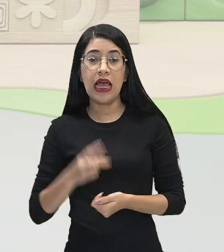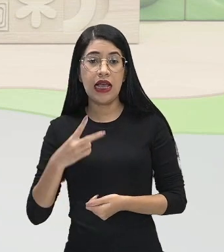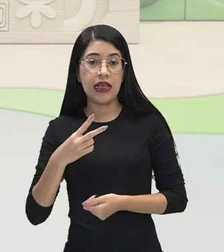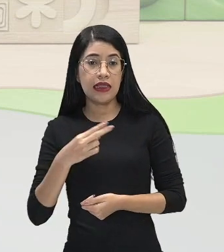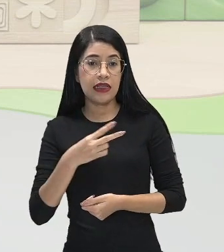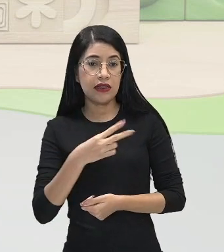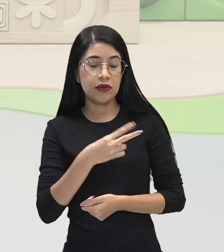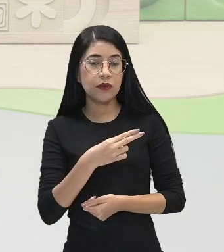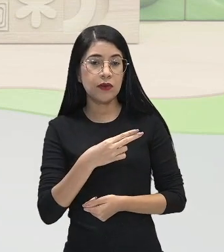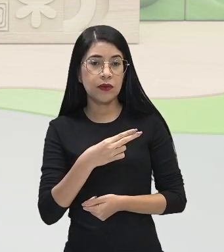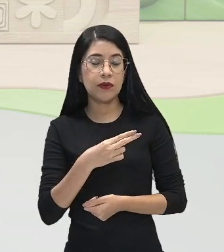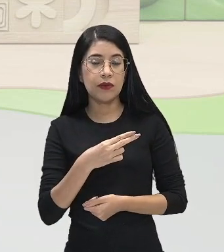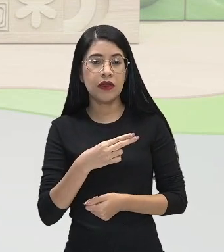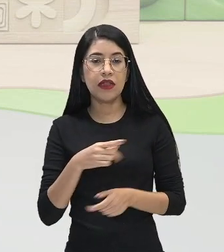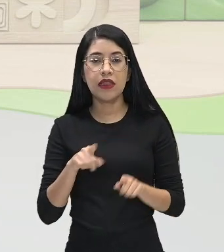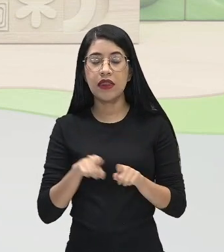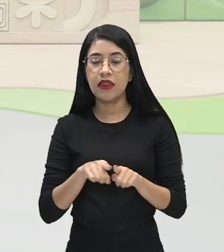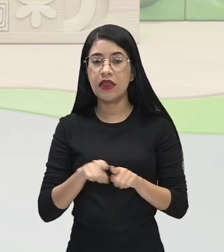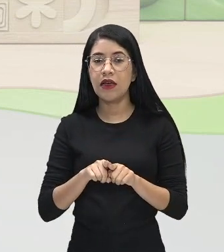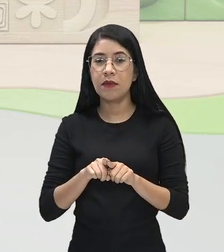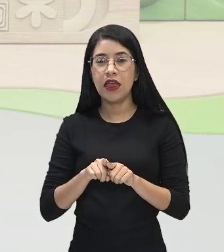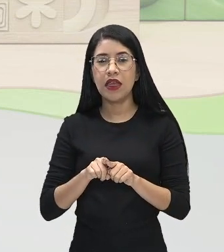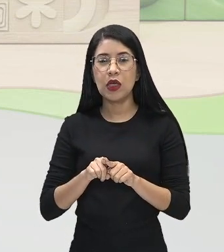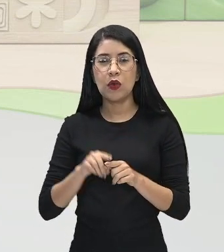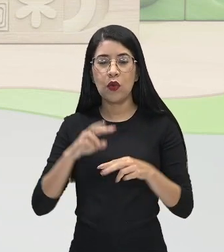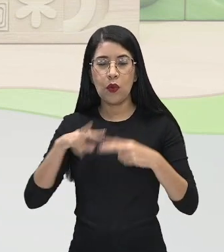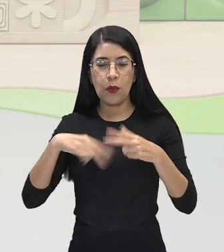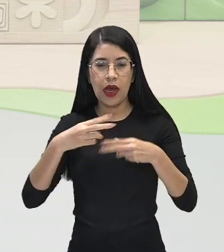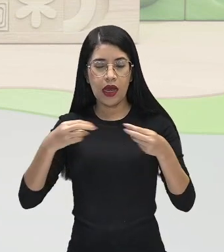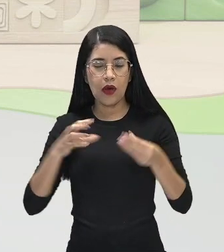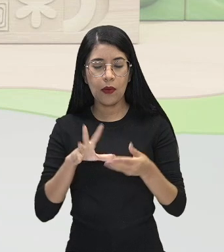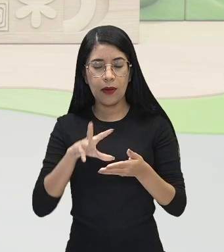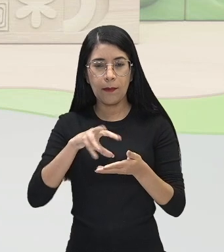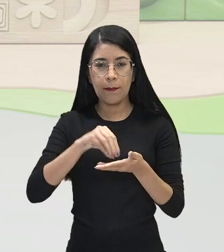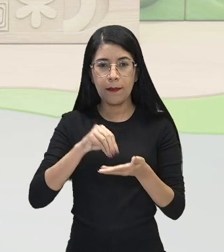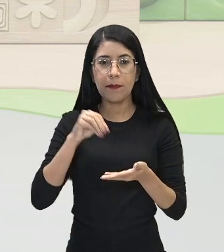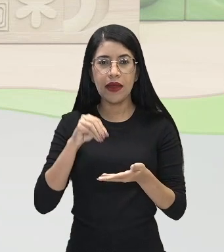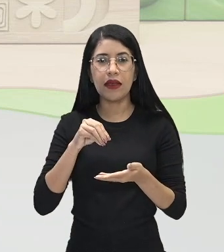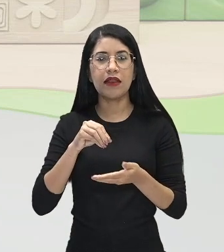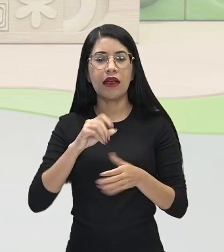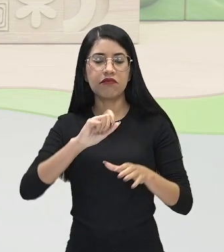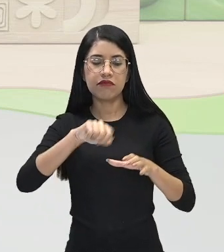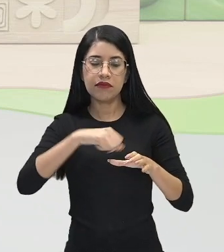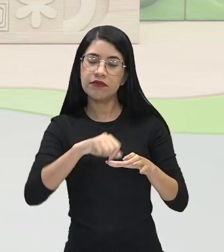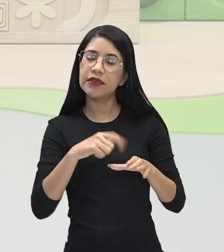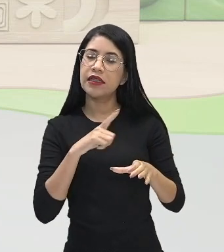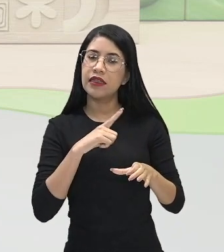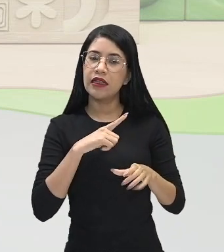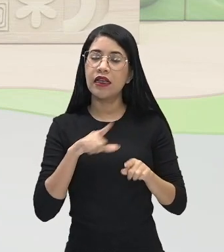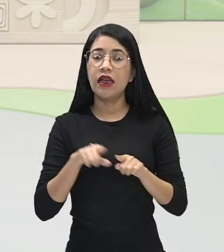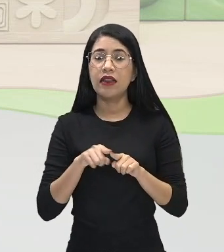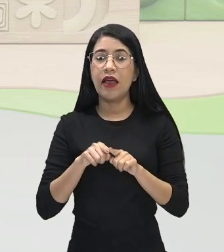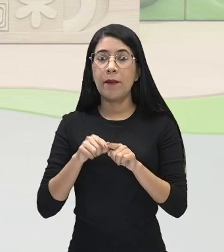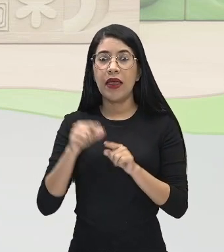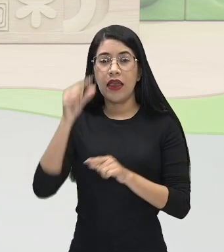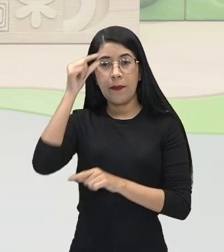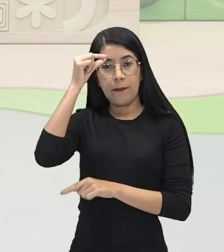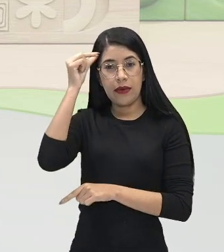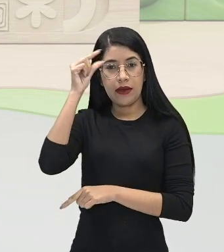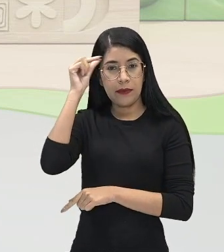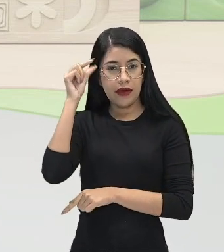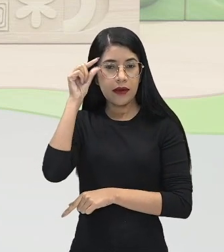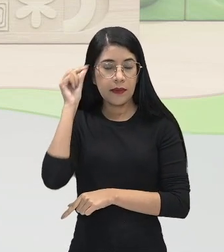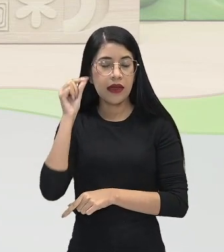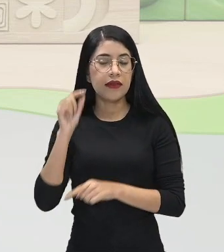cortar papel, aquele pegador, né, de macarrão na sua cozinha, a gente tem a pinça de sobrancelhas,